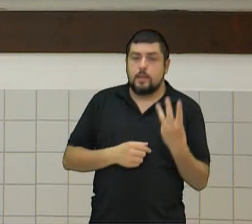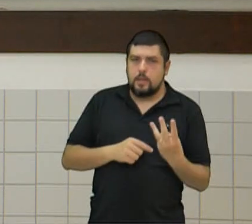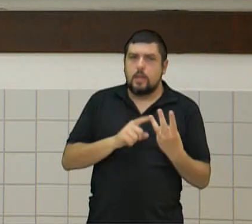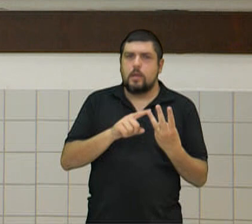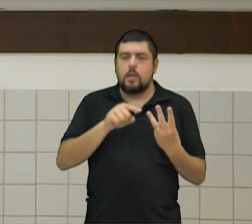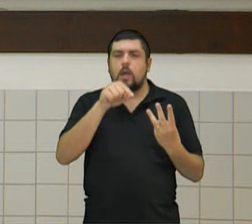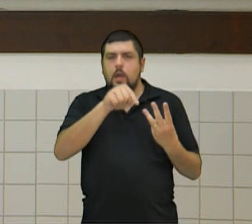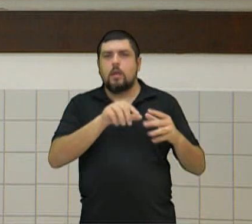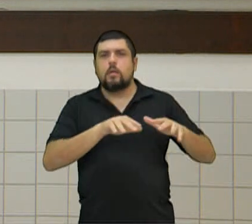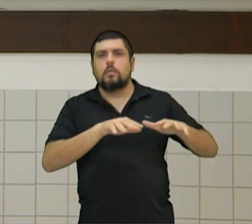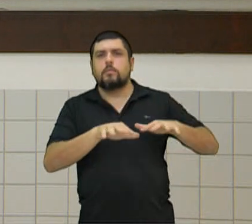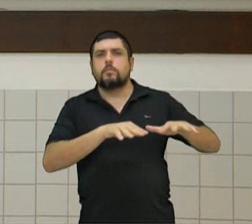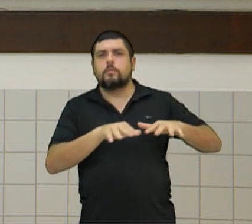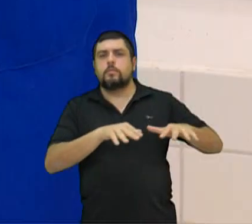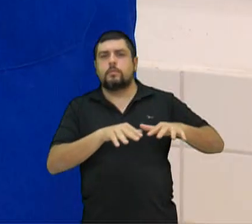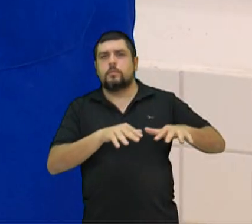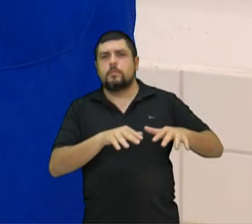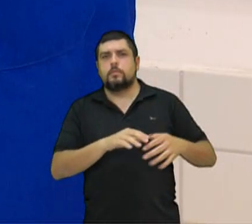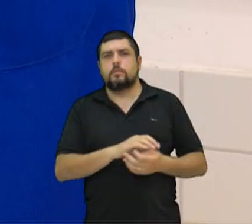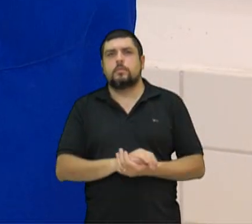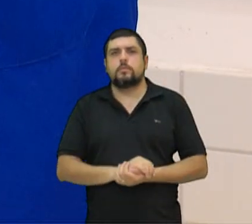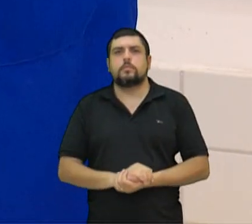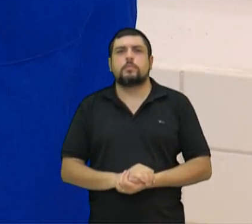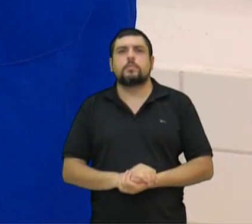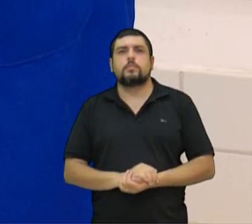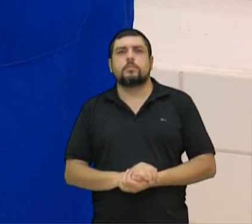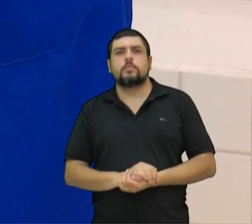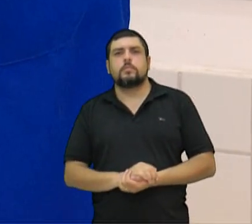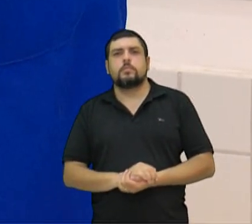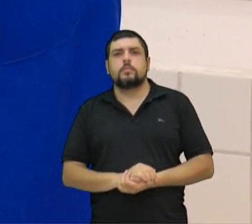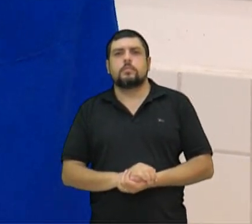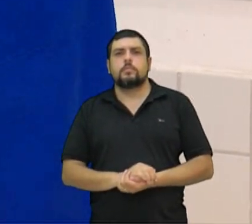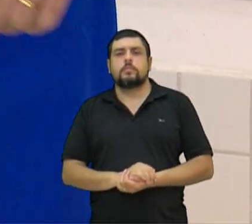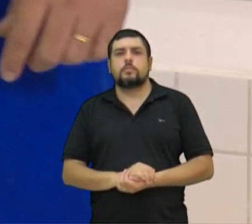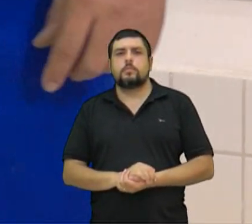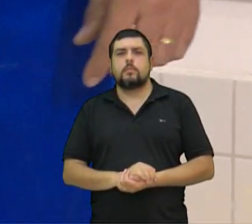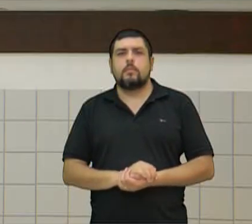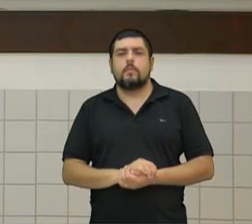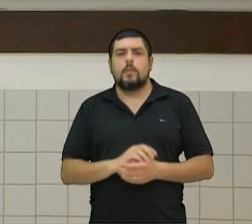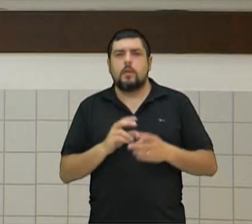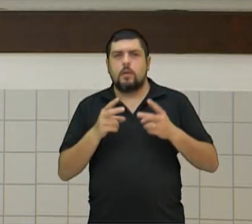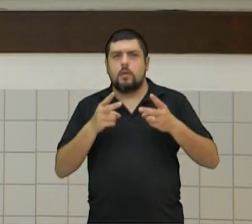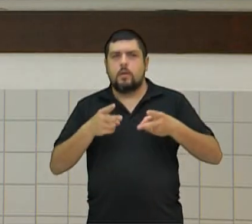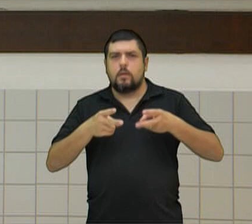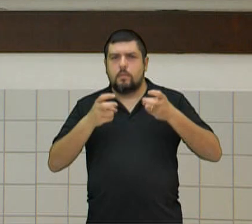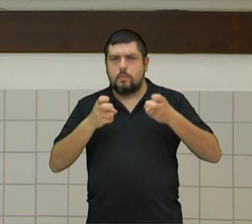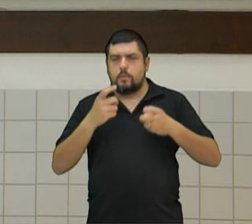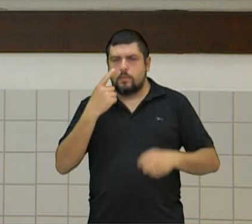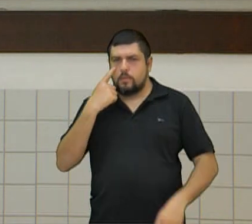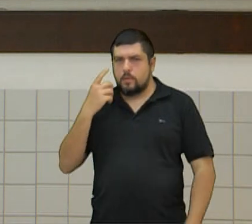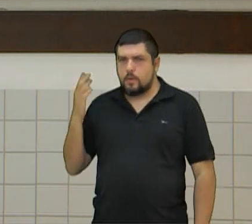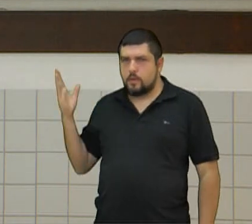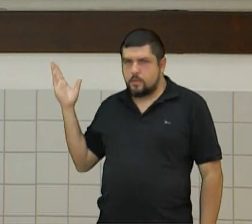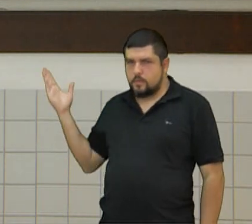Essa e essa. Certo? Percebam que aqui no GIF,